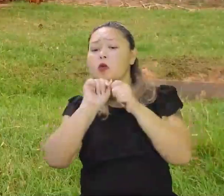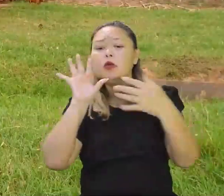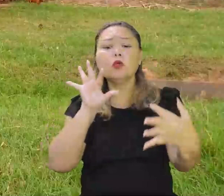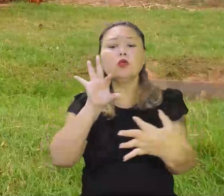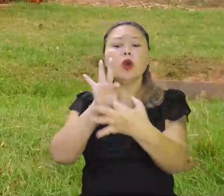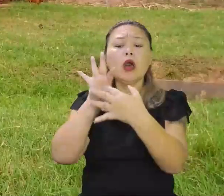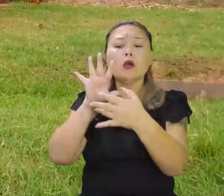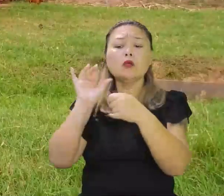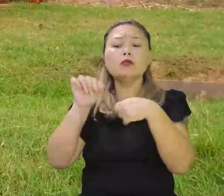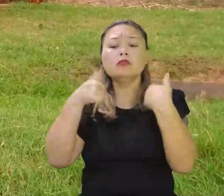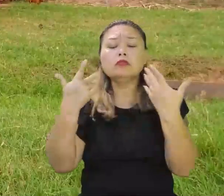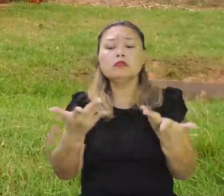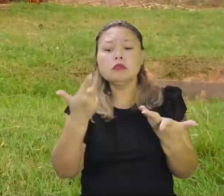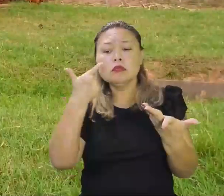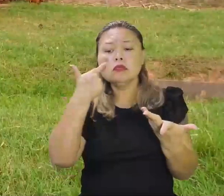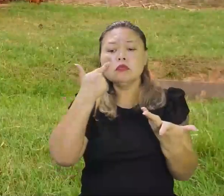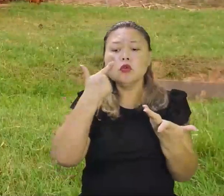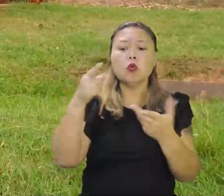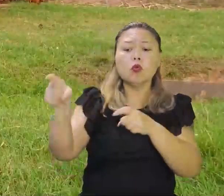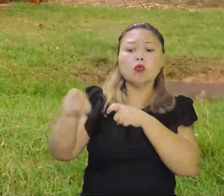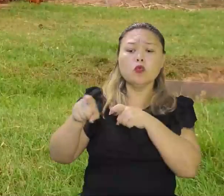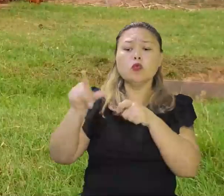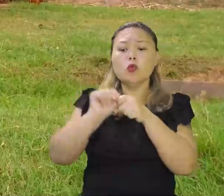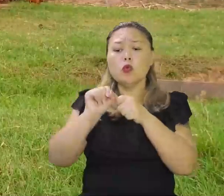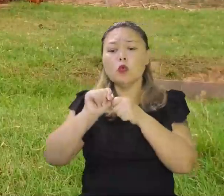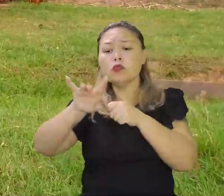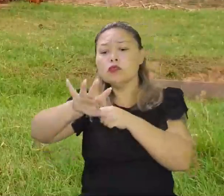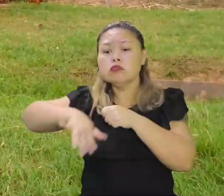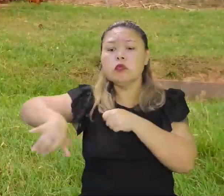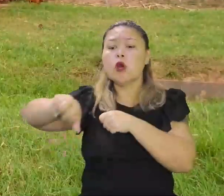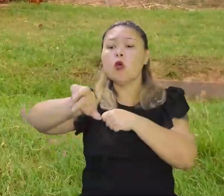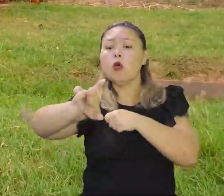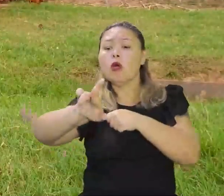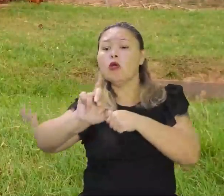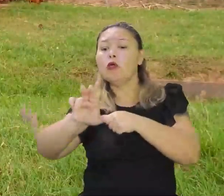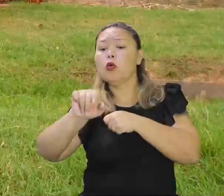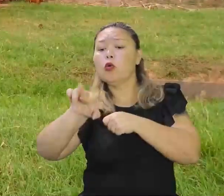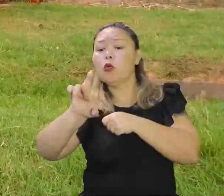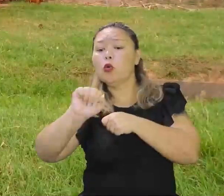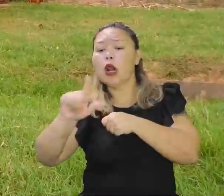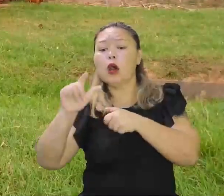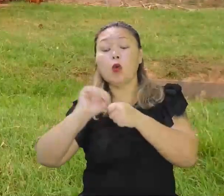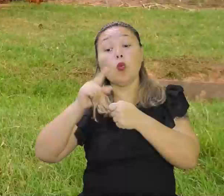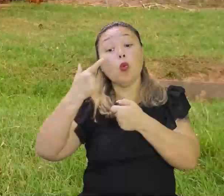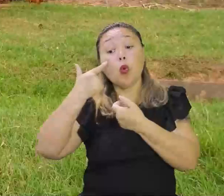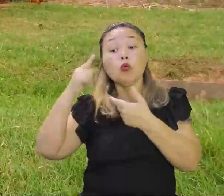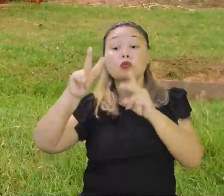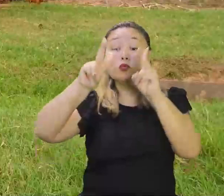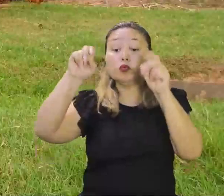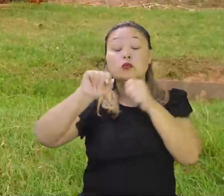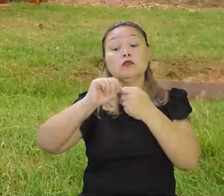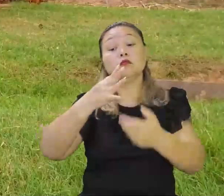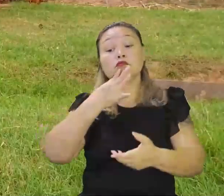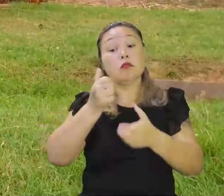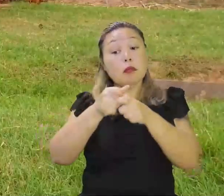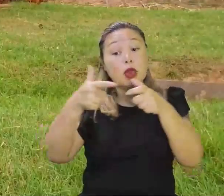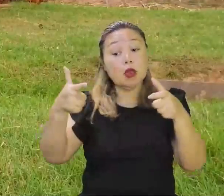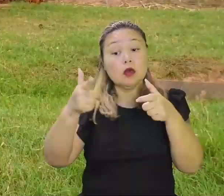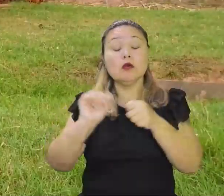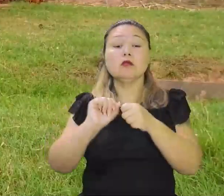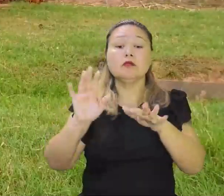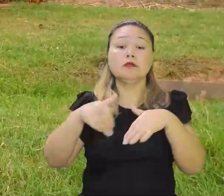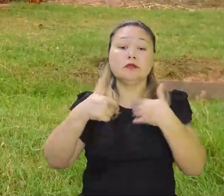ver com o sítio, com o campo, com a zona rural. Hoje a gente trouxe um assunto bem conhecido da maioria, com